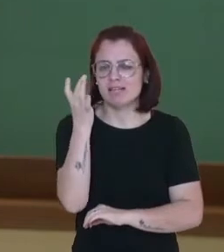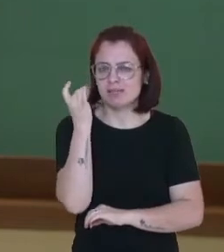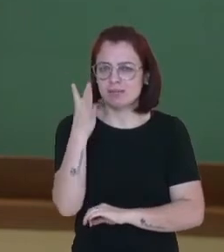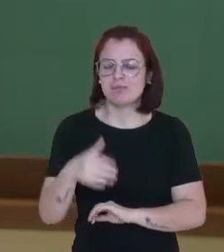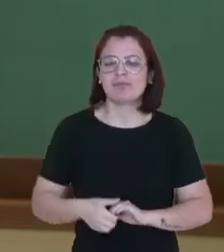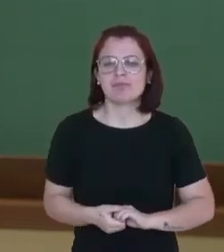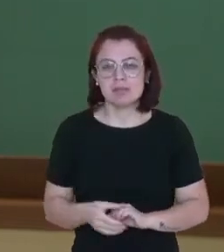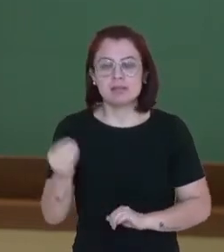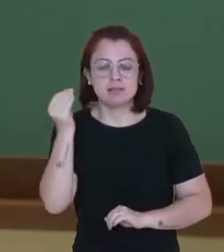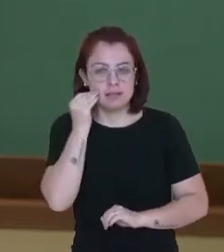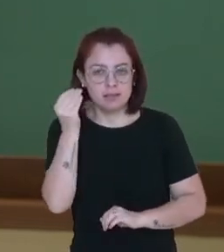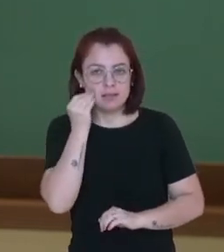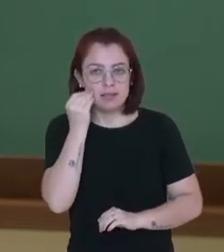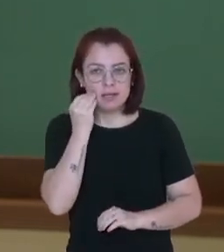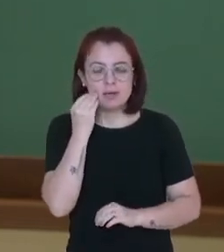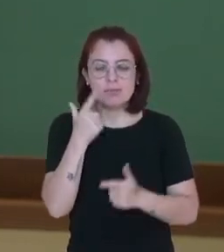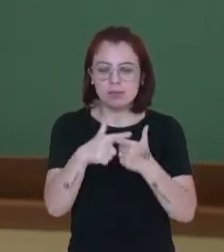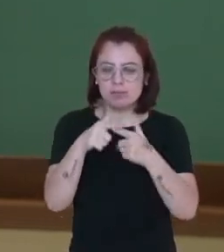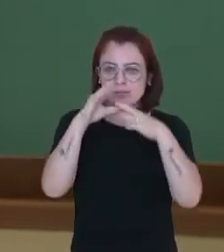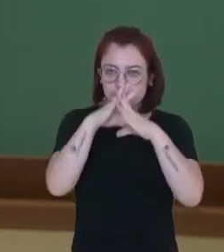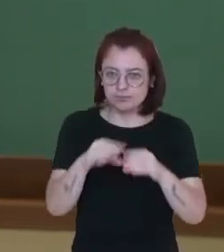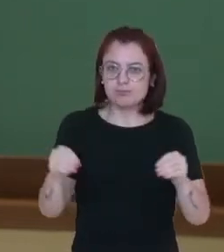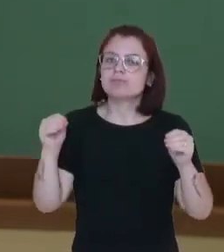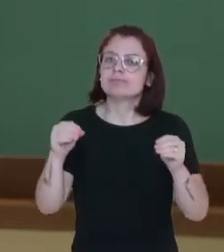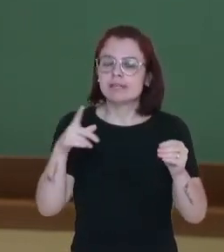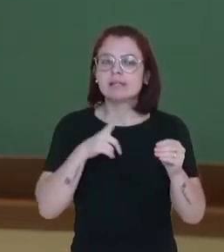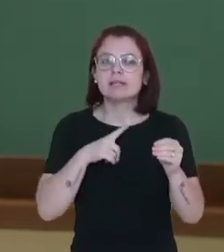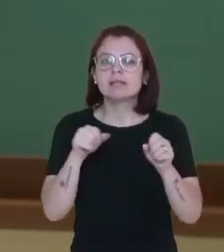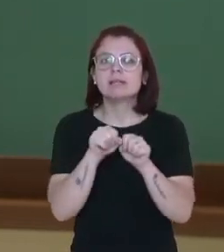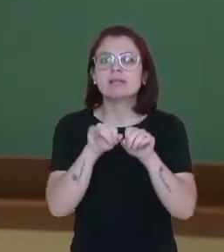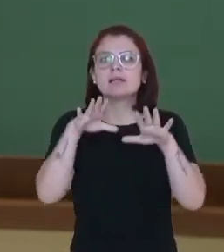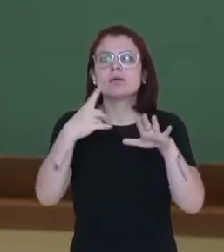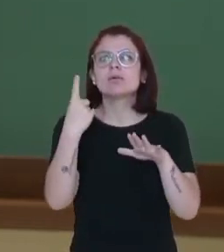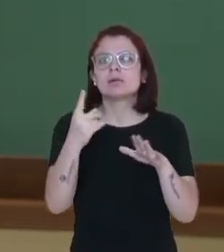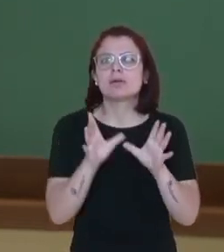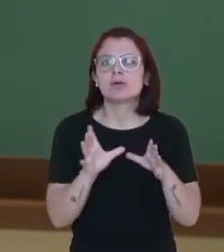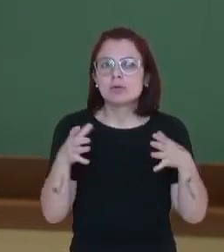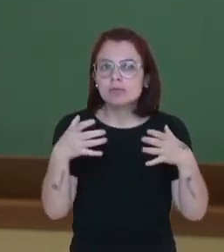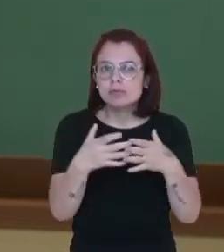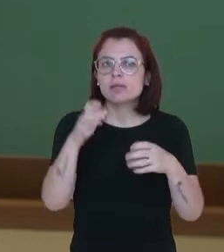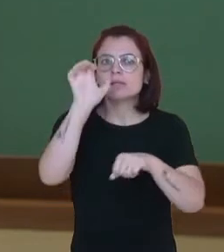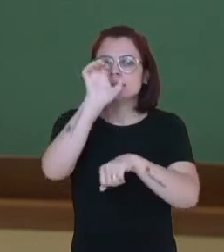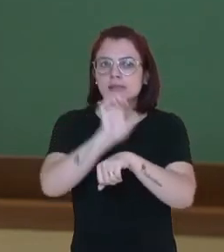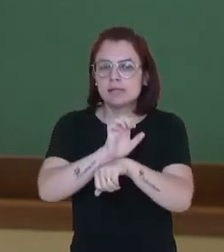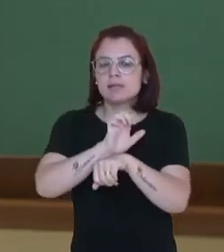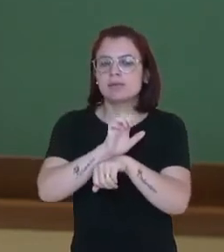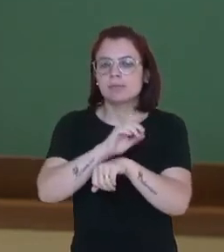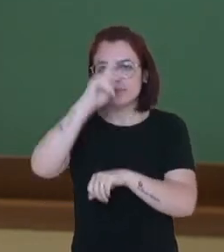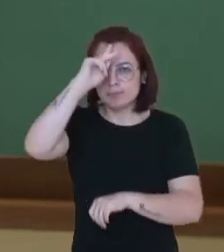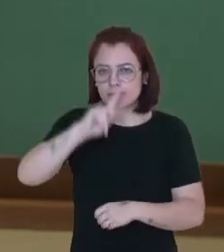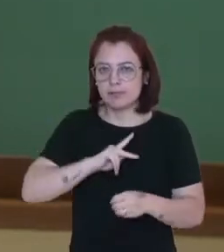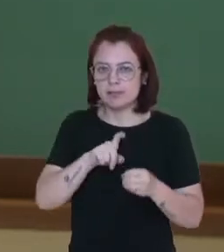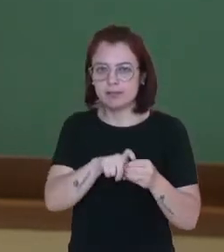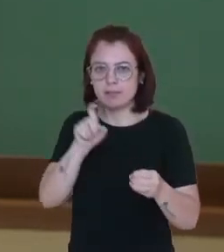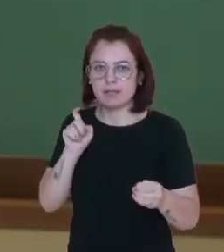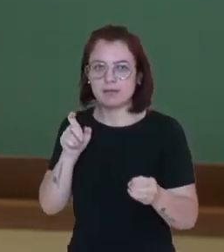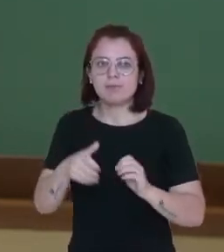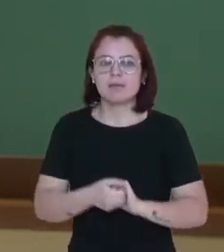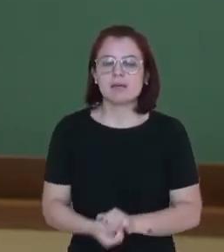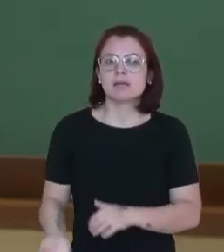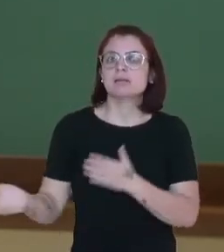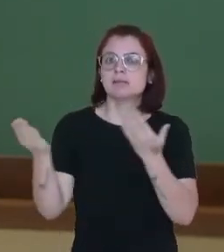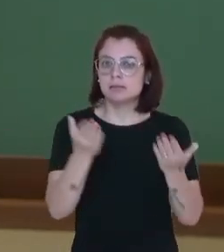Para tentar resolver este quesito, se formou então a Comunidade de Estados Independentes, para dar essa